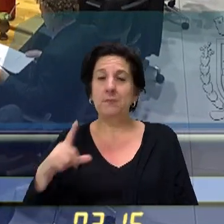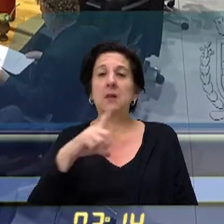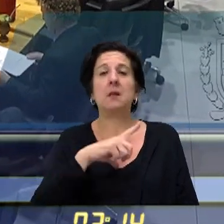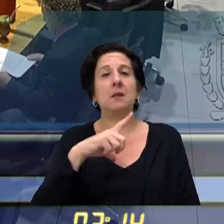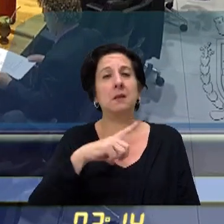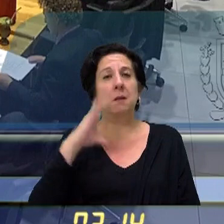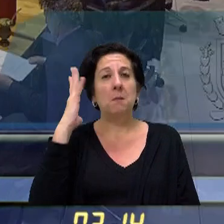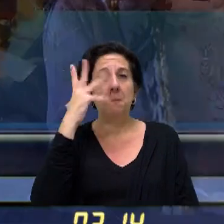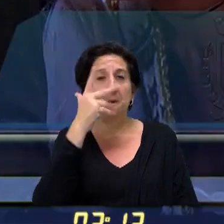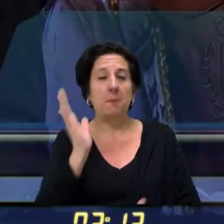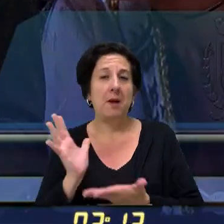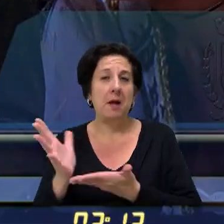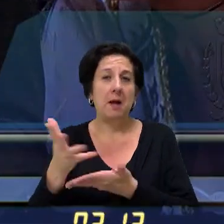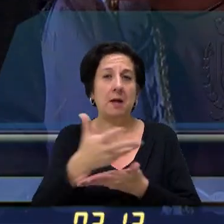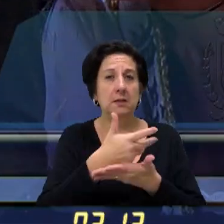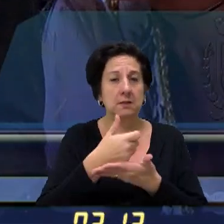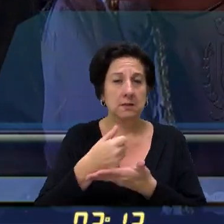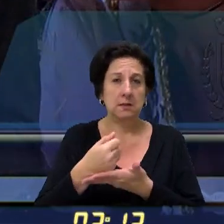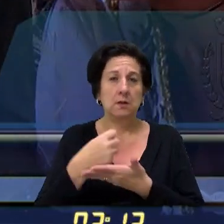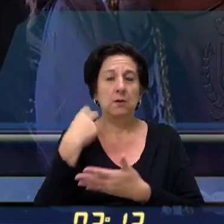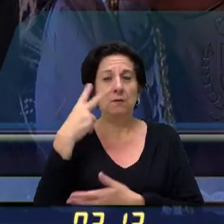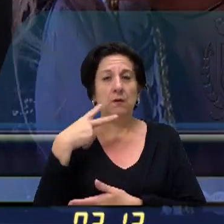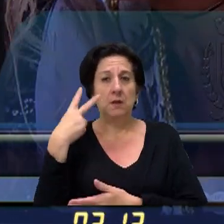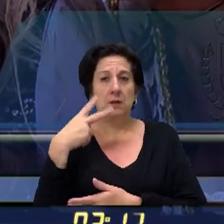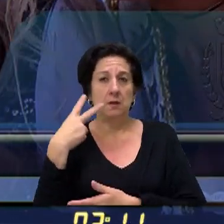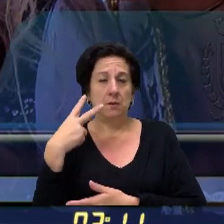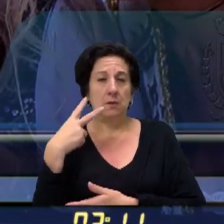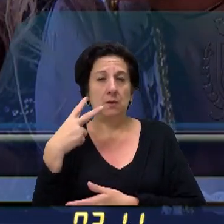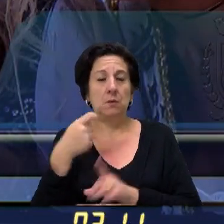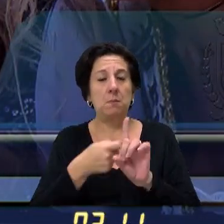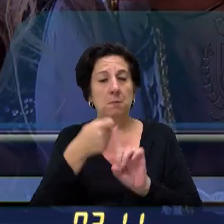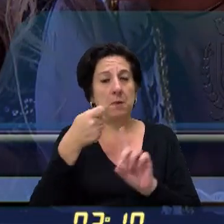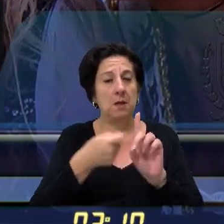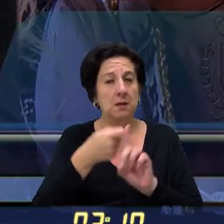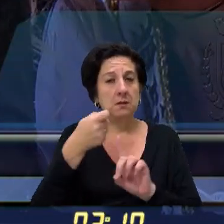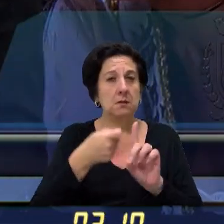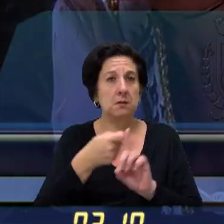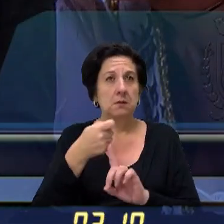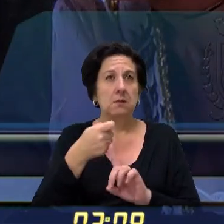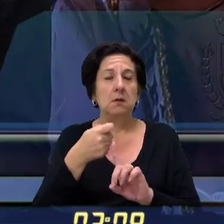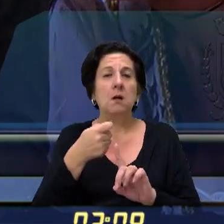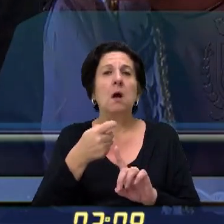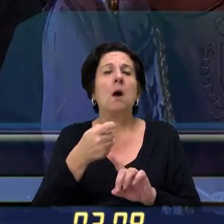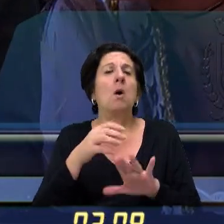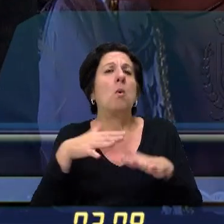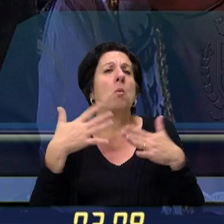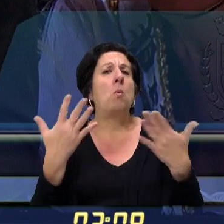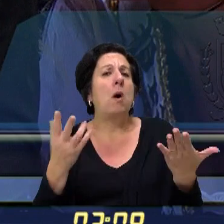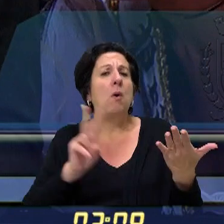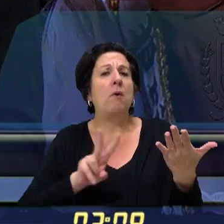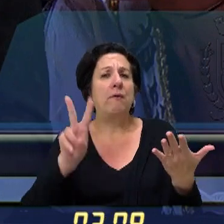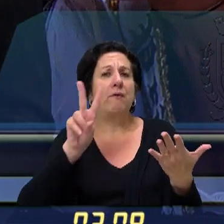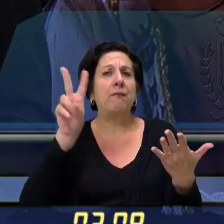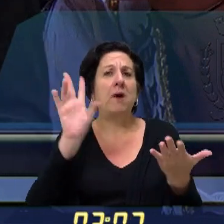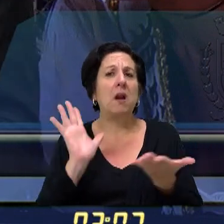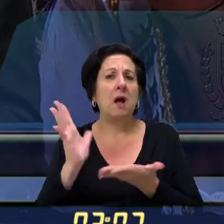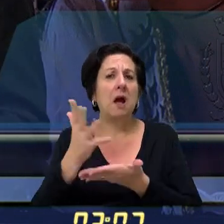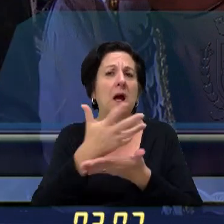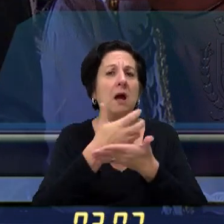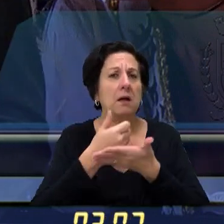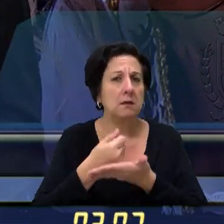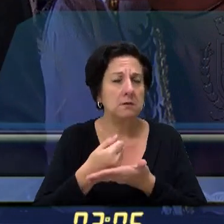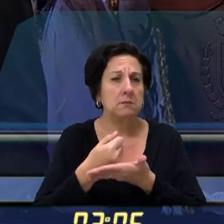uma bela arrecadação, vereador Carlão, todos os meses, e pedimos então quais os valores arrecadados pela CIP,